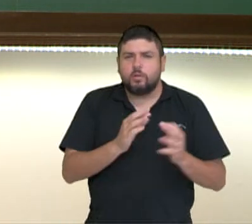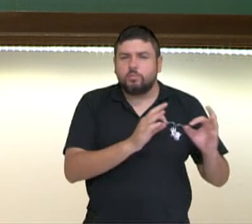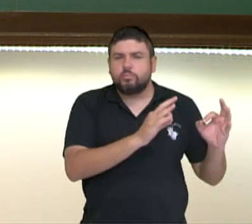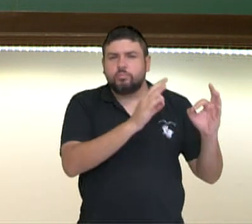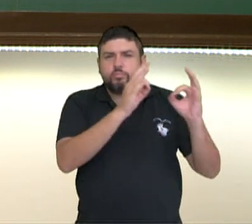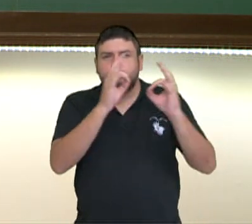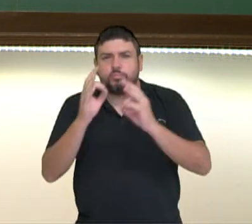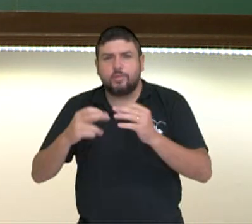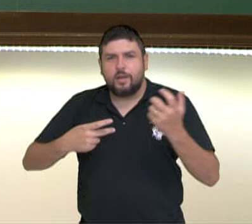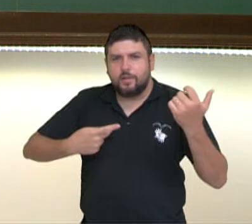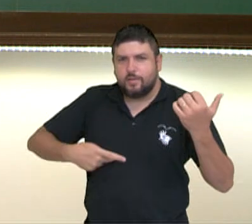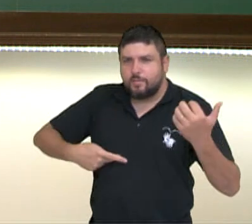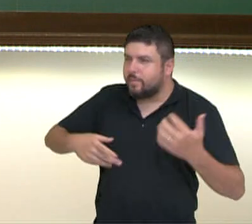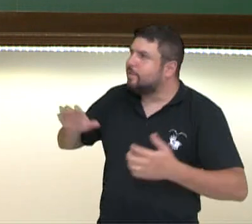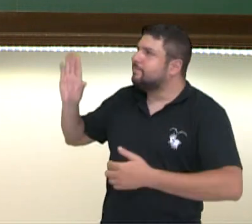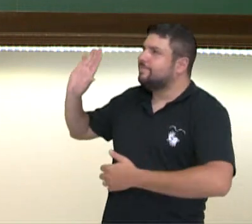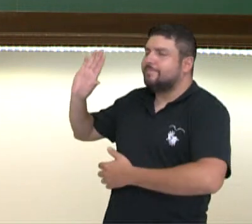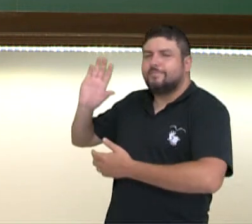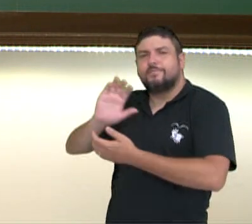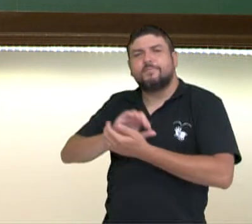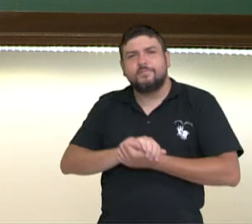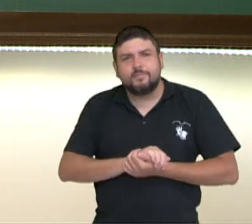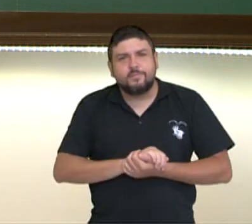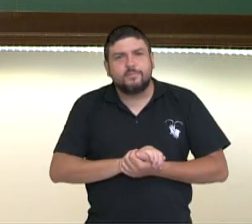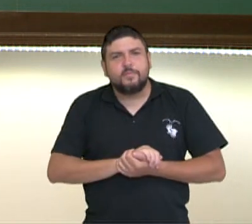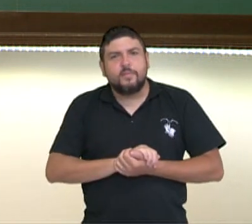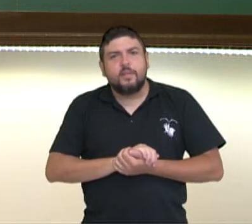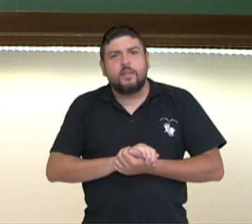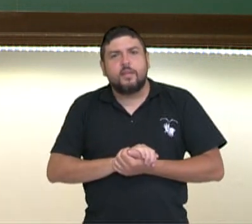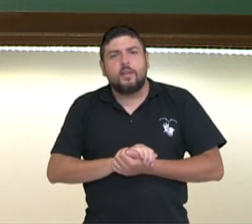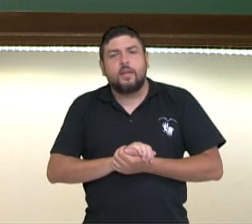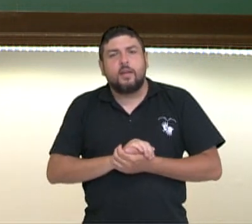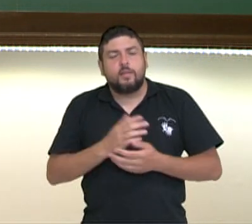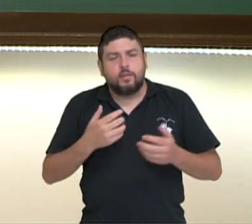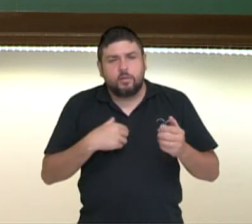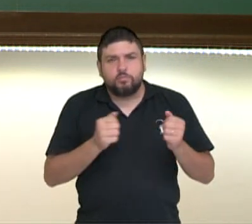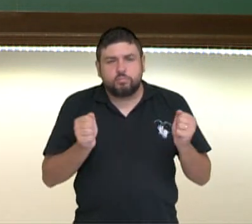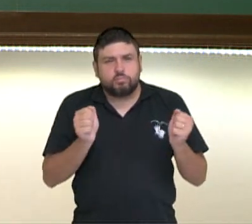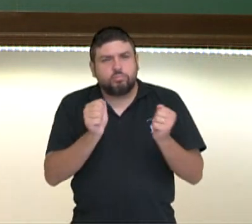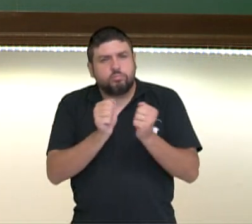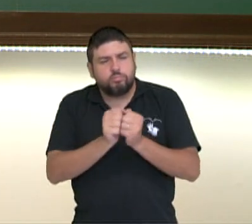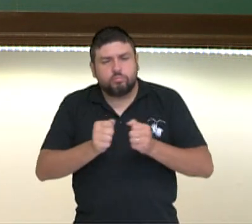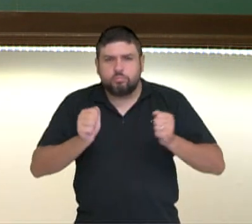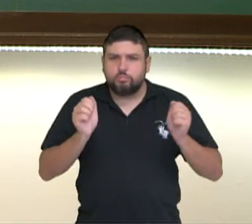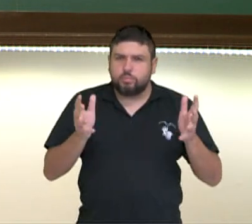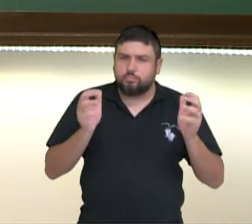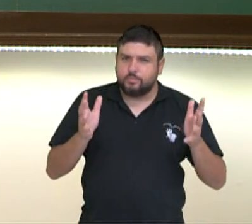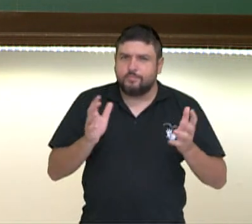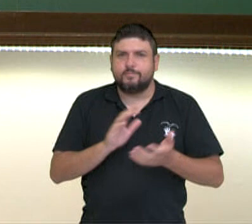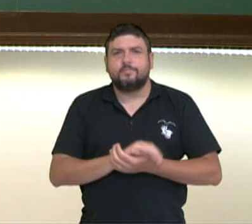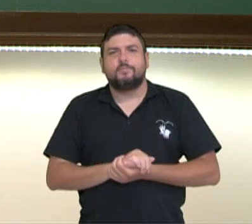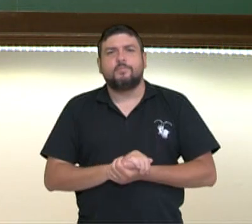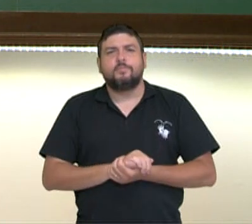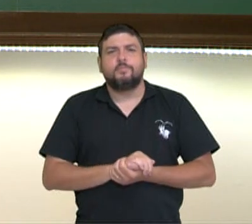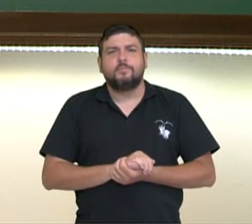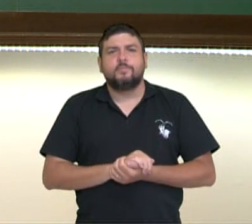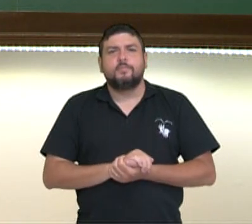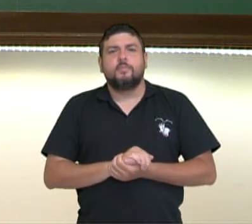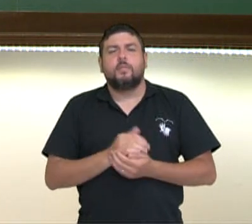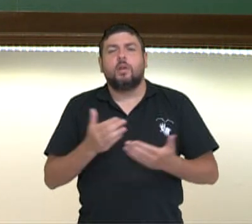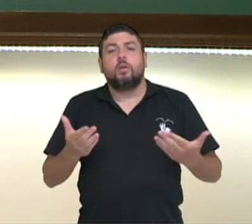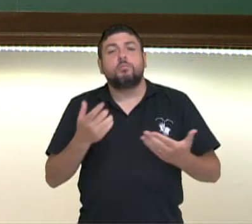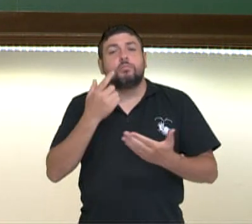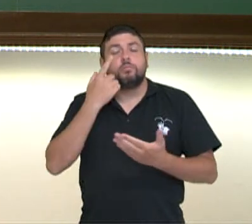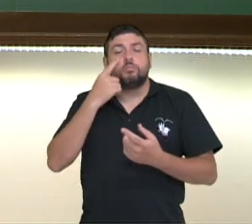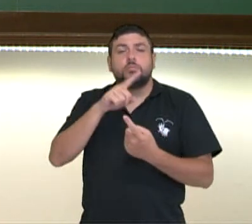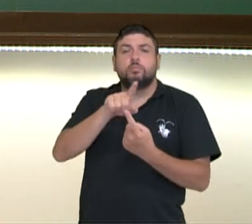o Paulo, o nosso intérprete, e ele vai acompanhar a gente então até o final. Vamos lá? Vamos ver agora quais são os